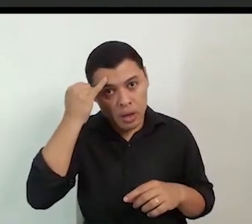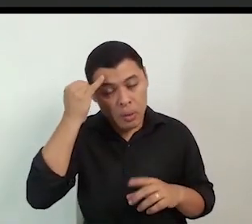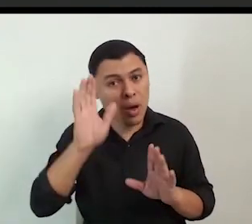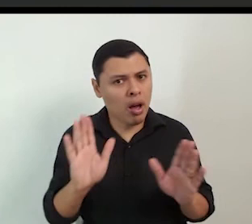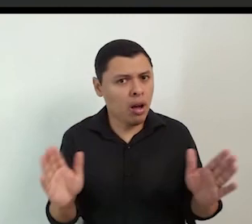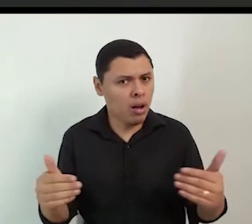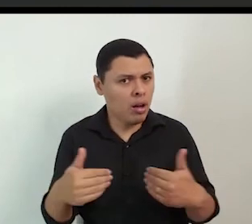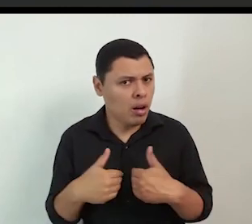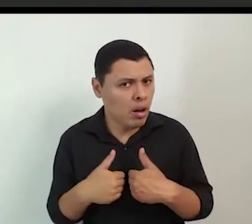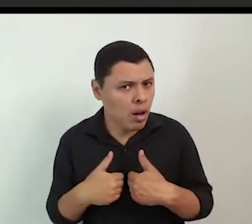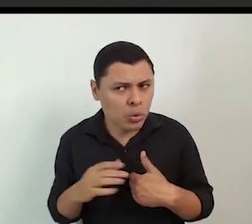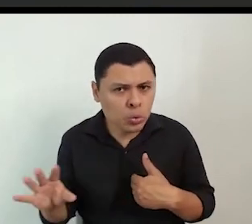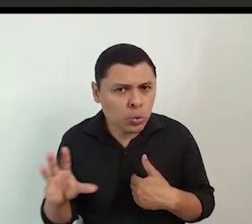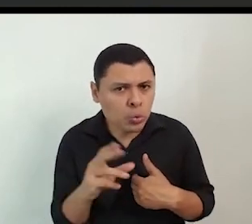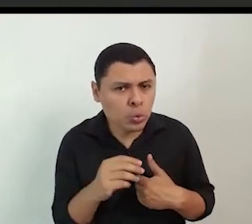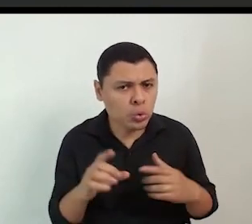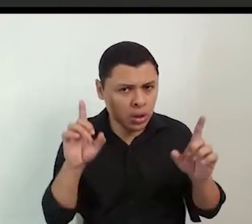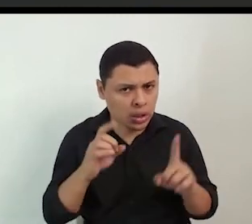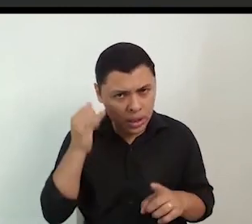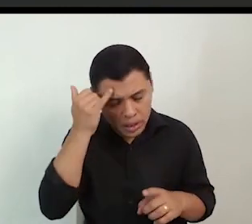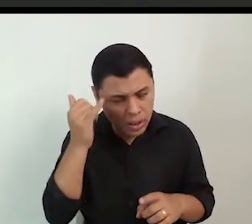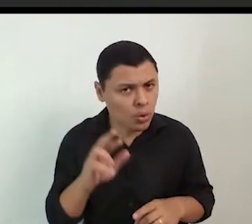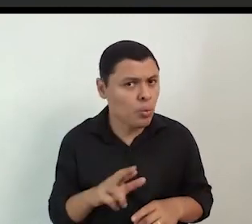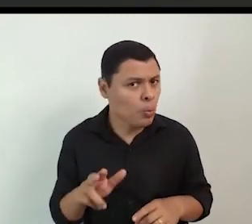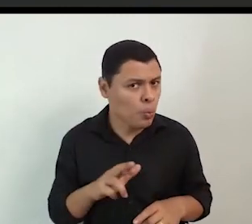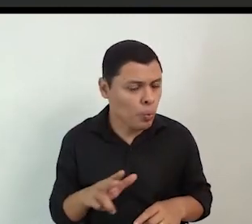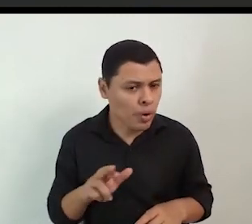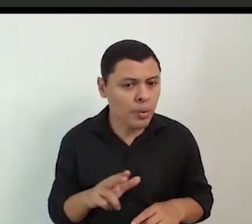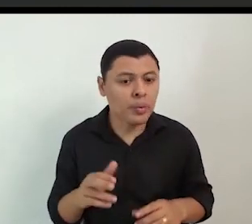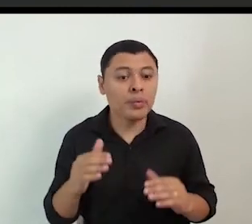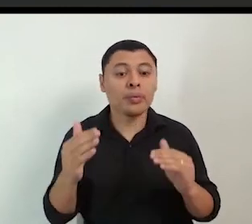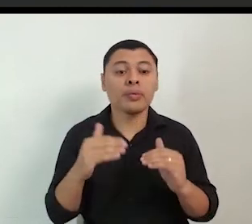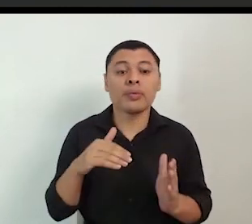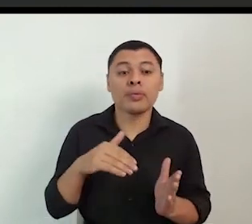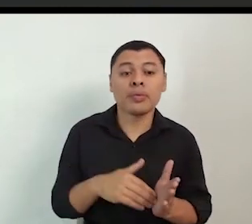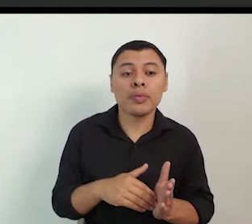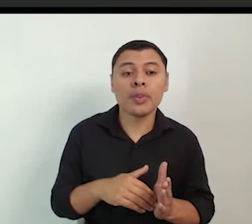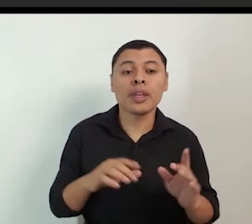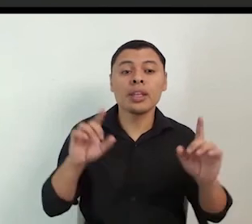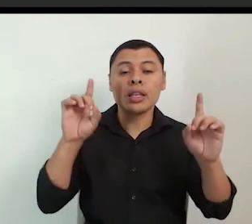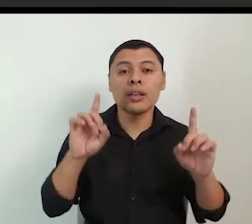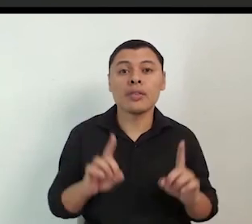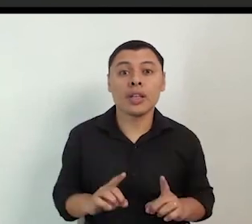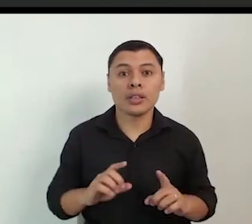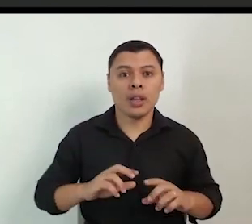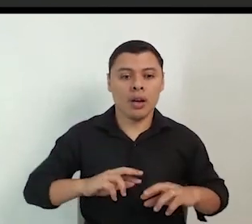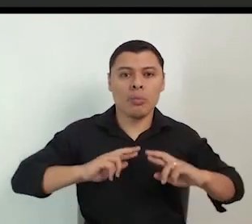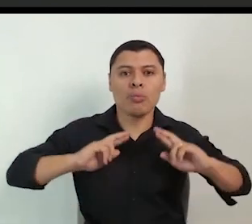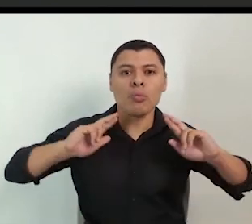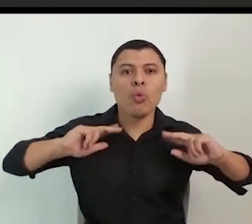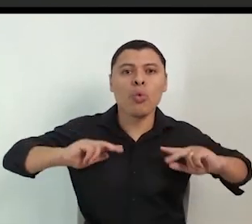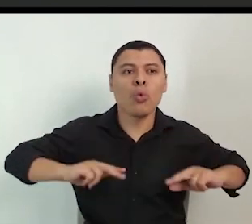tem deficiência intelectual, é importante ressaltar isso também. E deficiência múltipla, nossa, esses